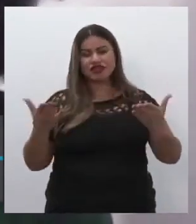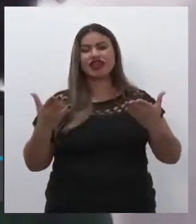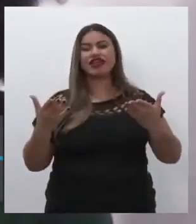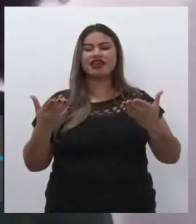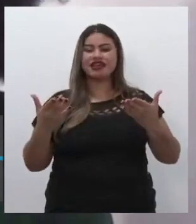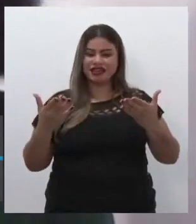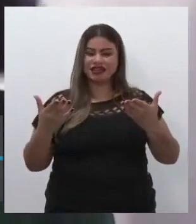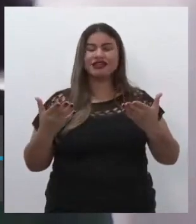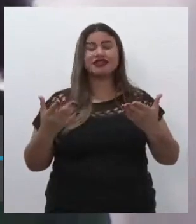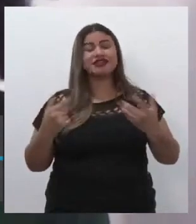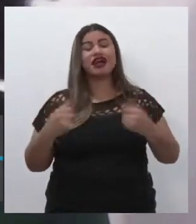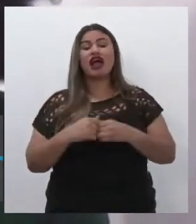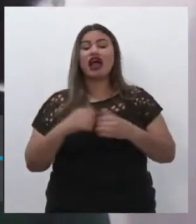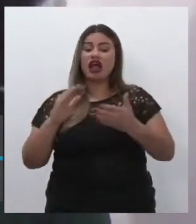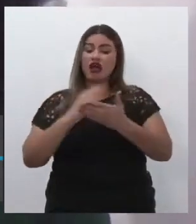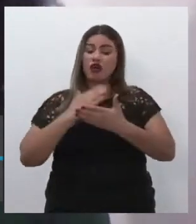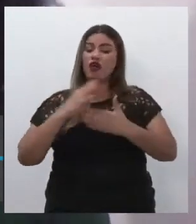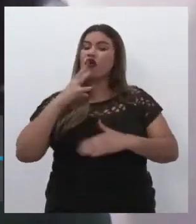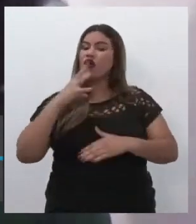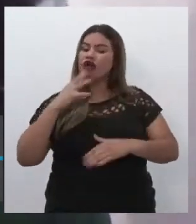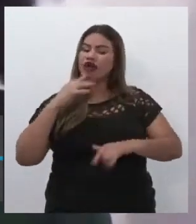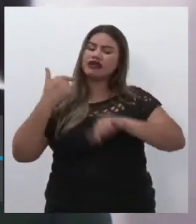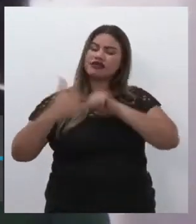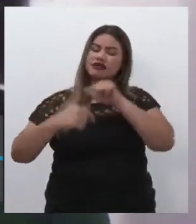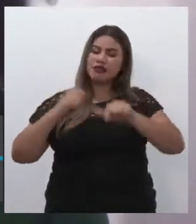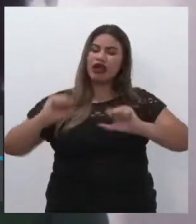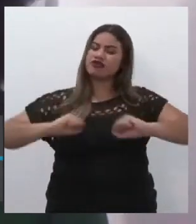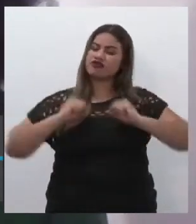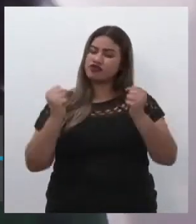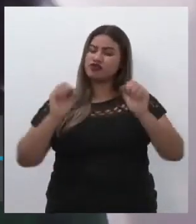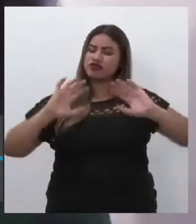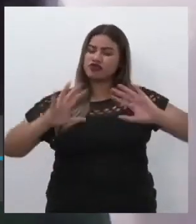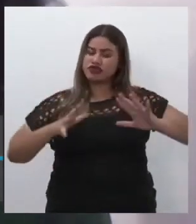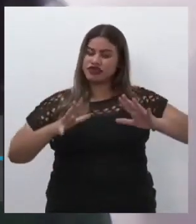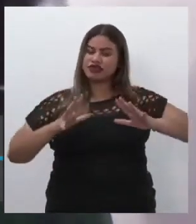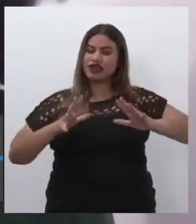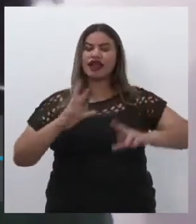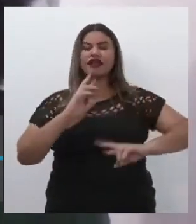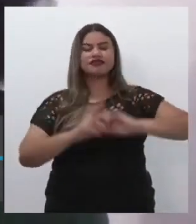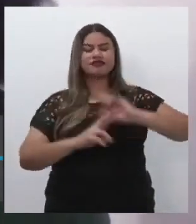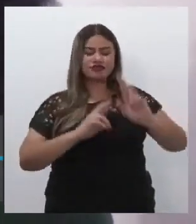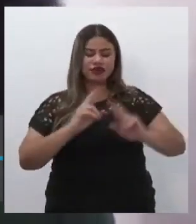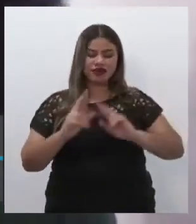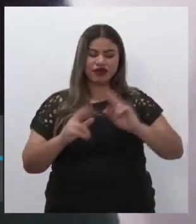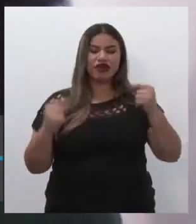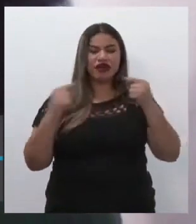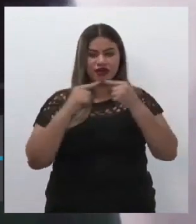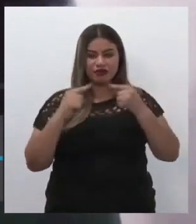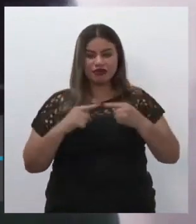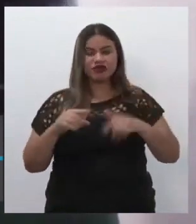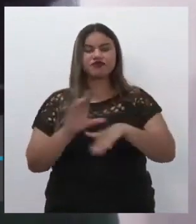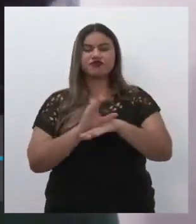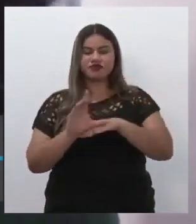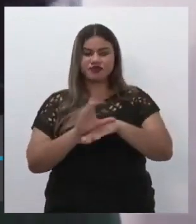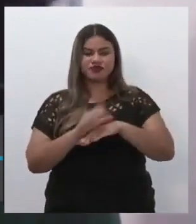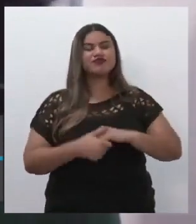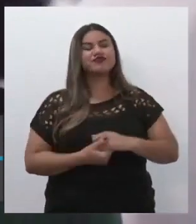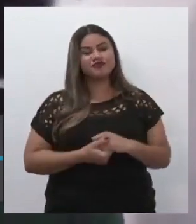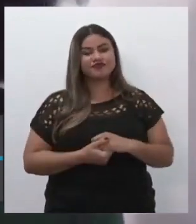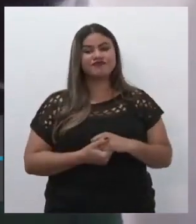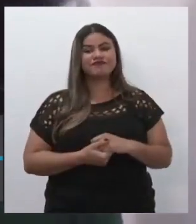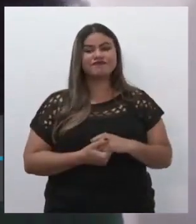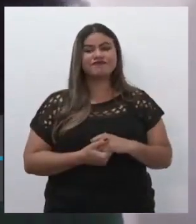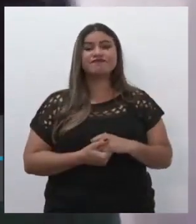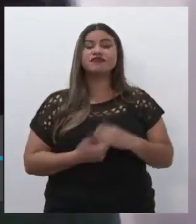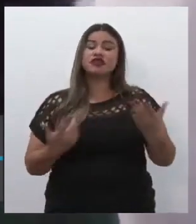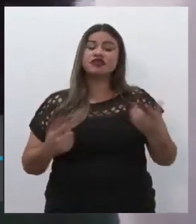já conhece o trabalho de vocês e sabe o quanto vocês participam, se esforçam nessas formações, e a